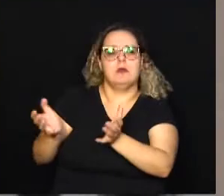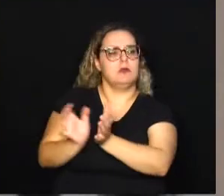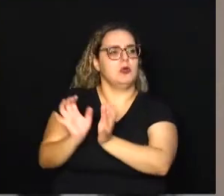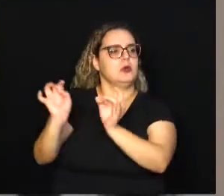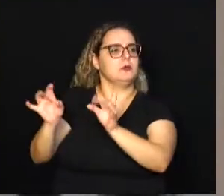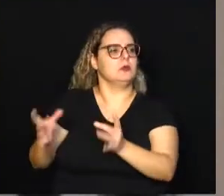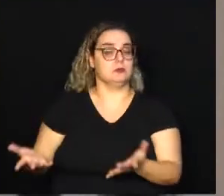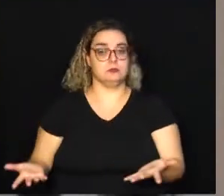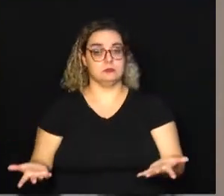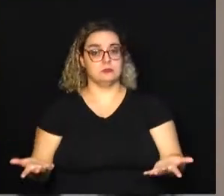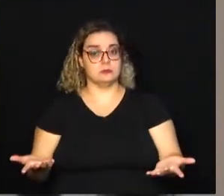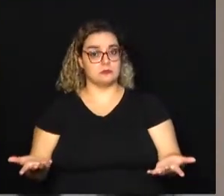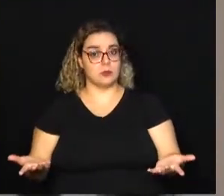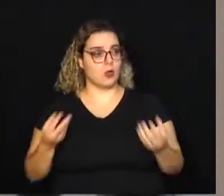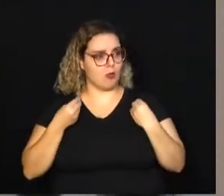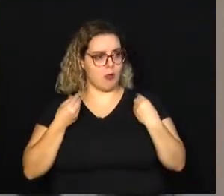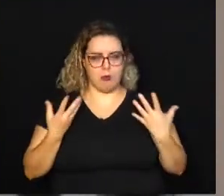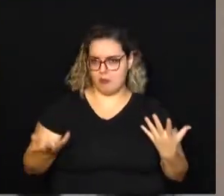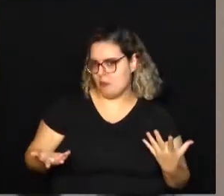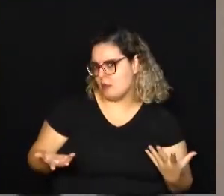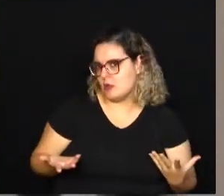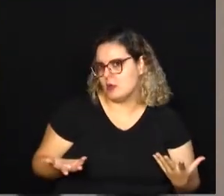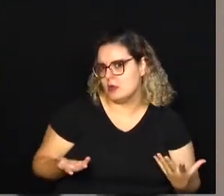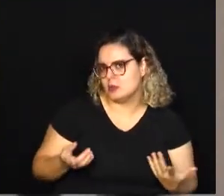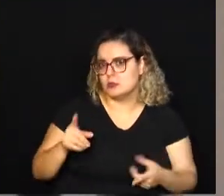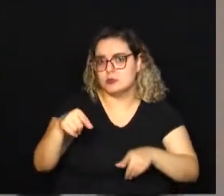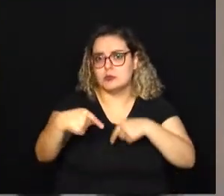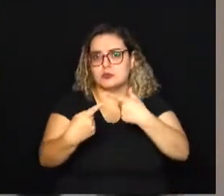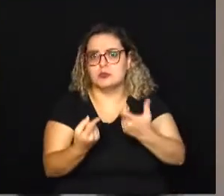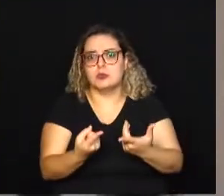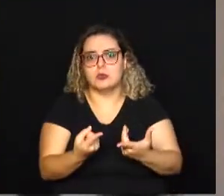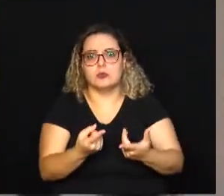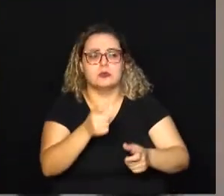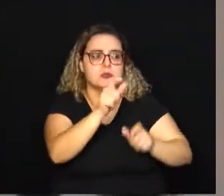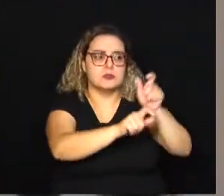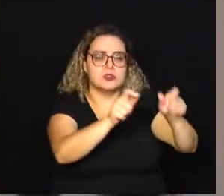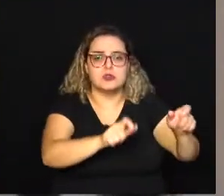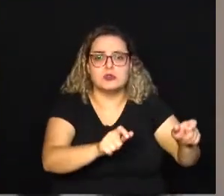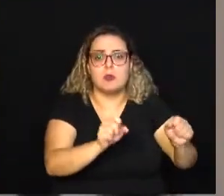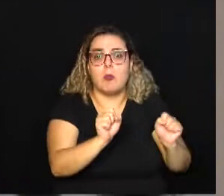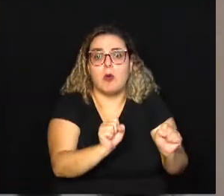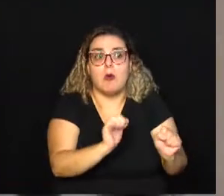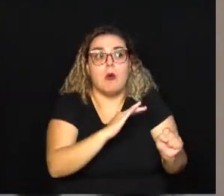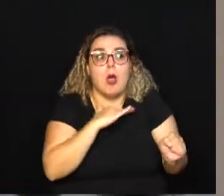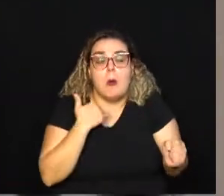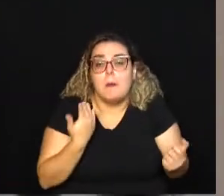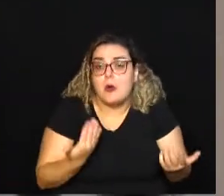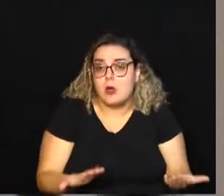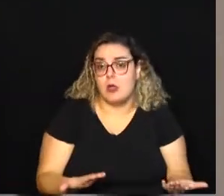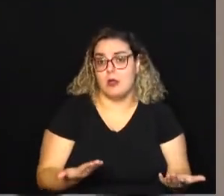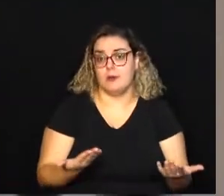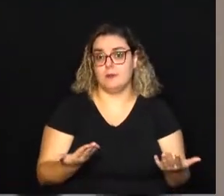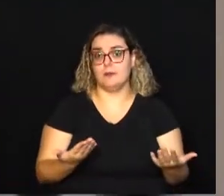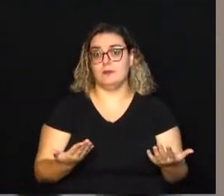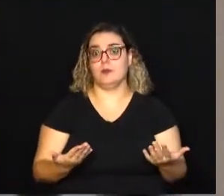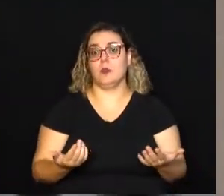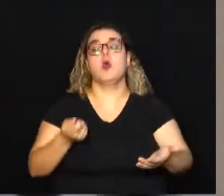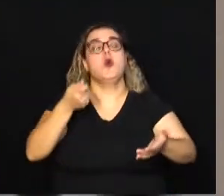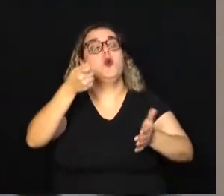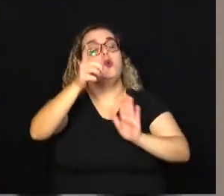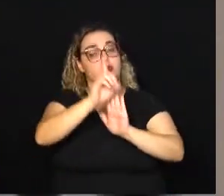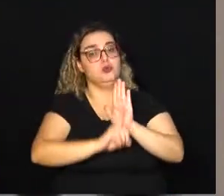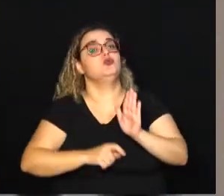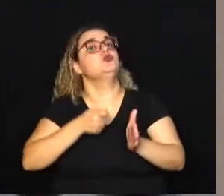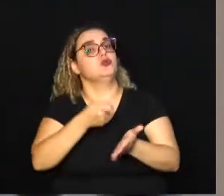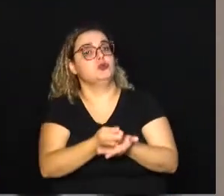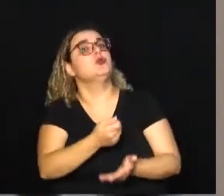e fazer com que muitos possam perecer. Essa questão do direito à educação a gente precisa levar muito,